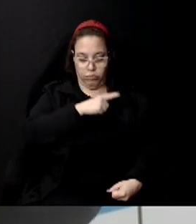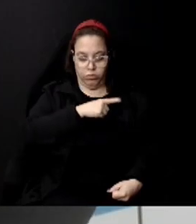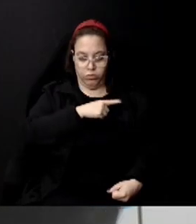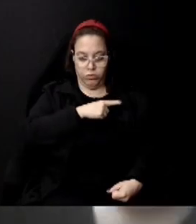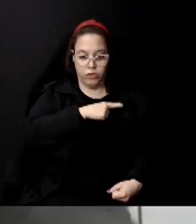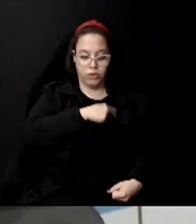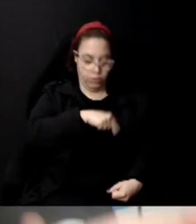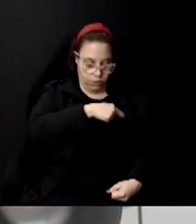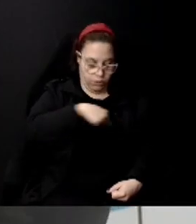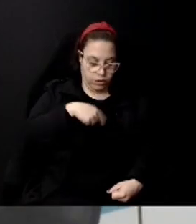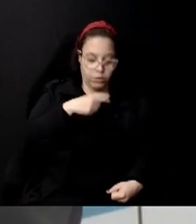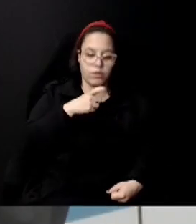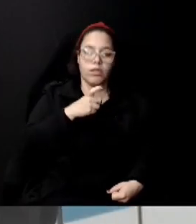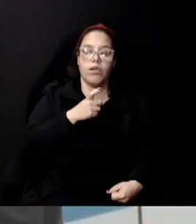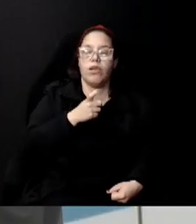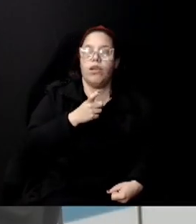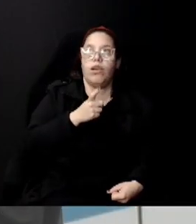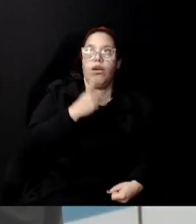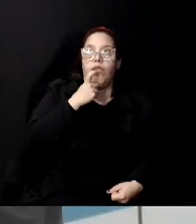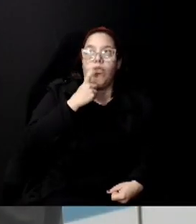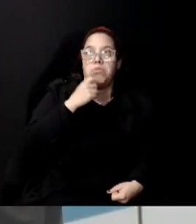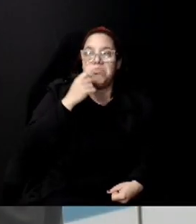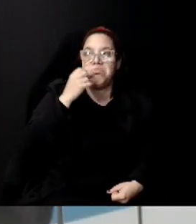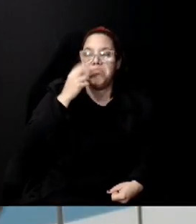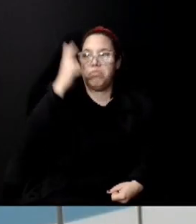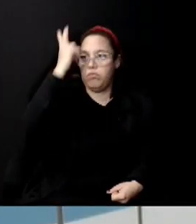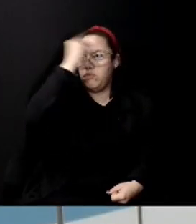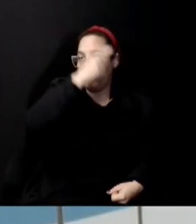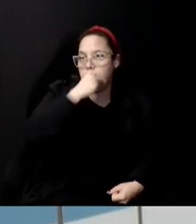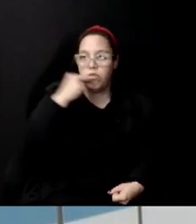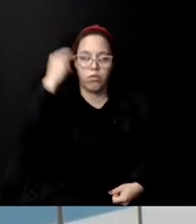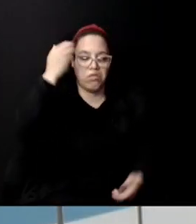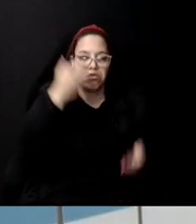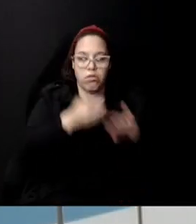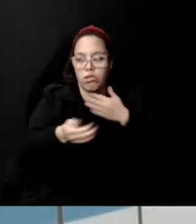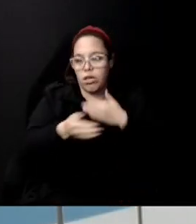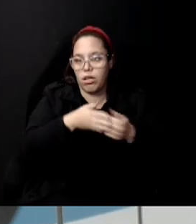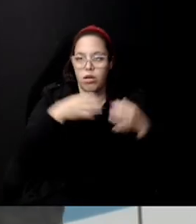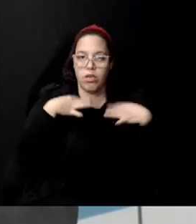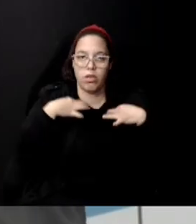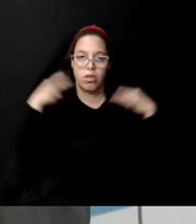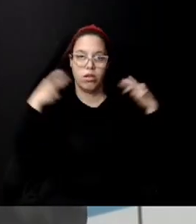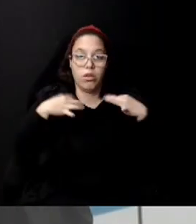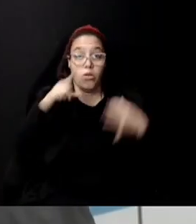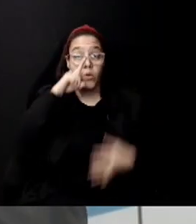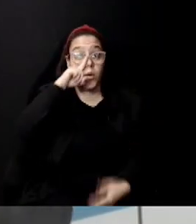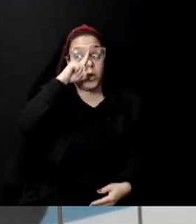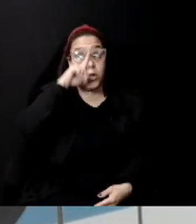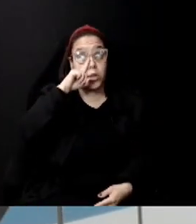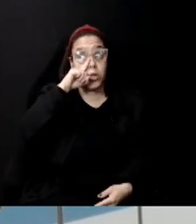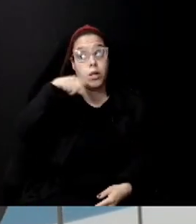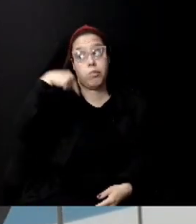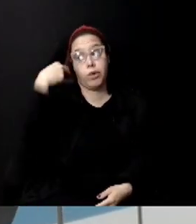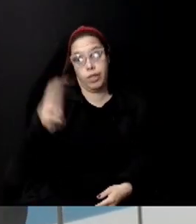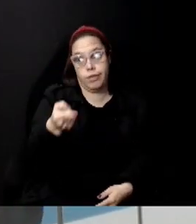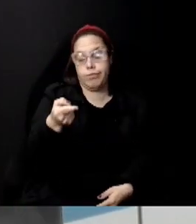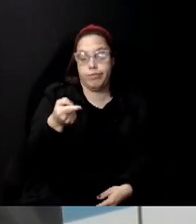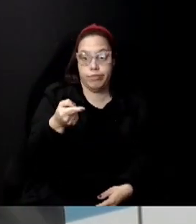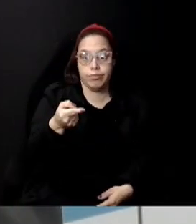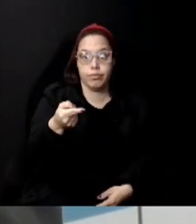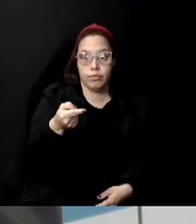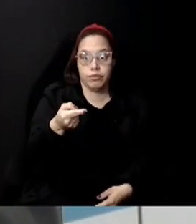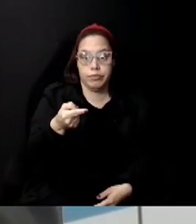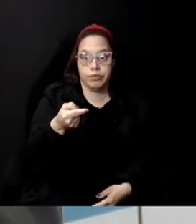pessoa, qualquer um que esteja com as roupas da Cruz Vermelha fica em risco depois disso. Então, existe uma